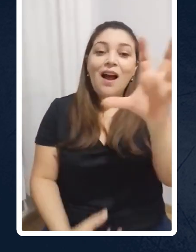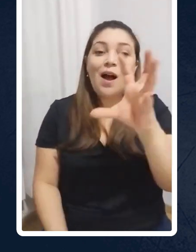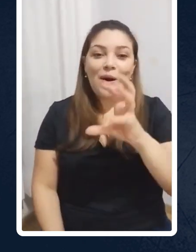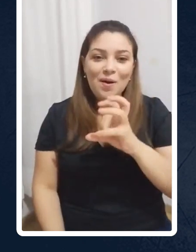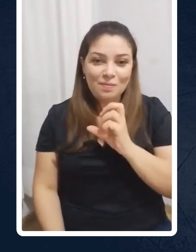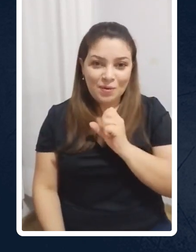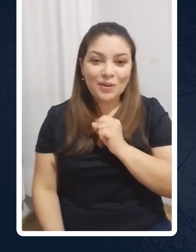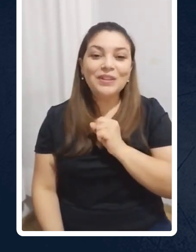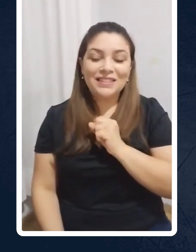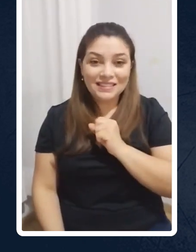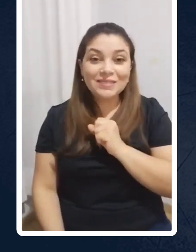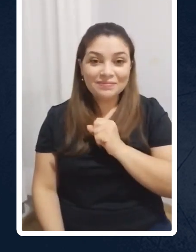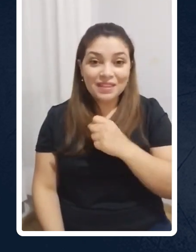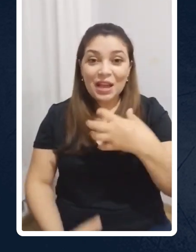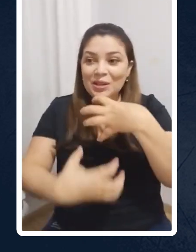naquele momento.